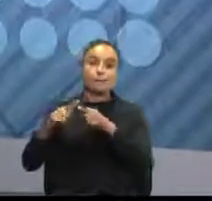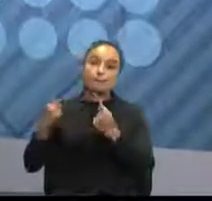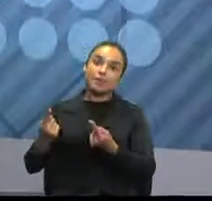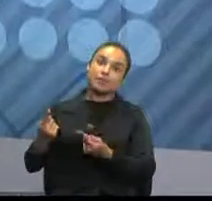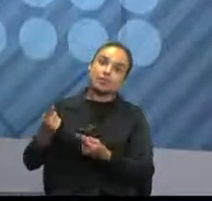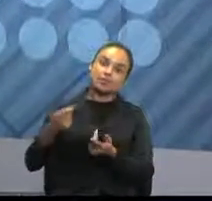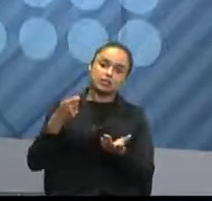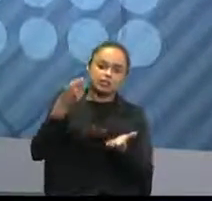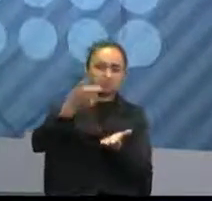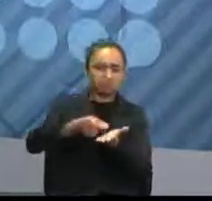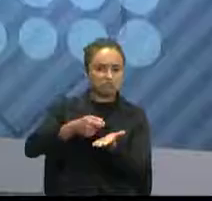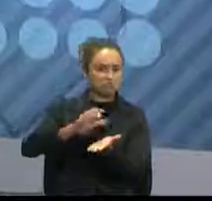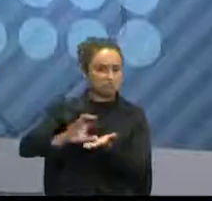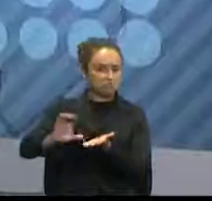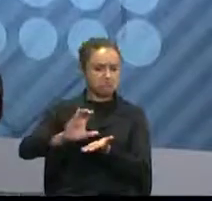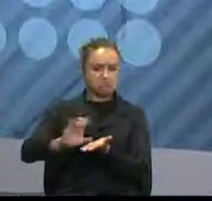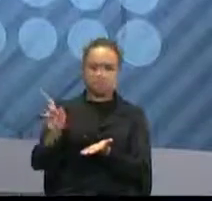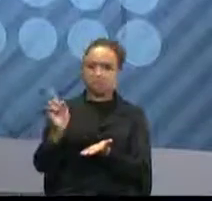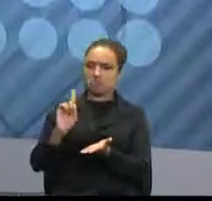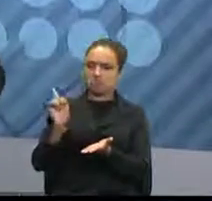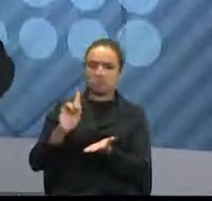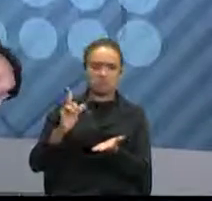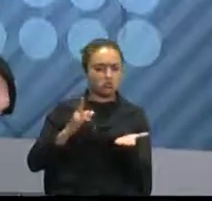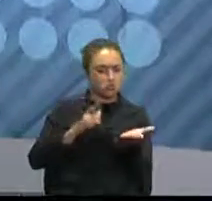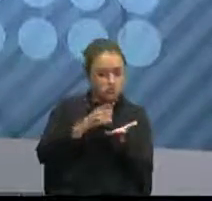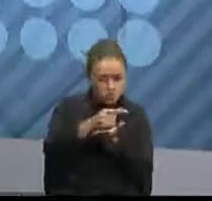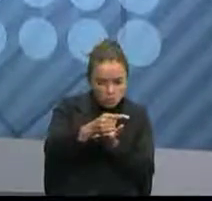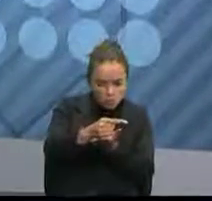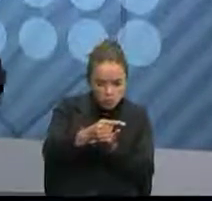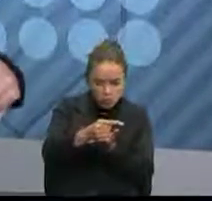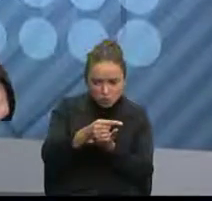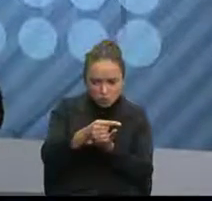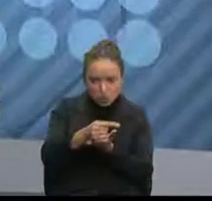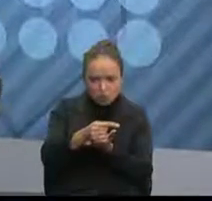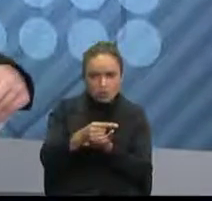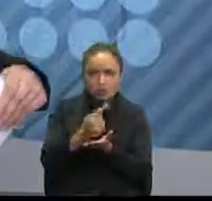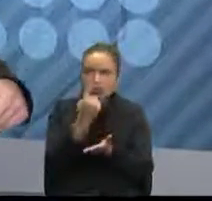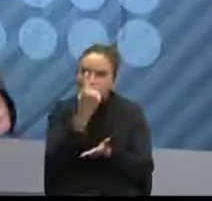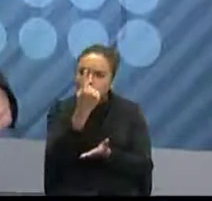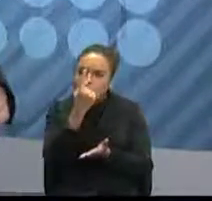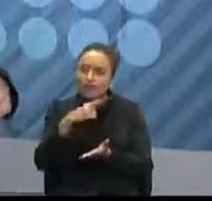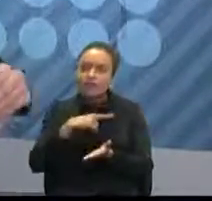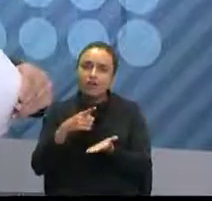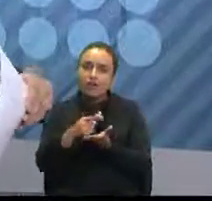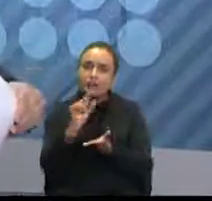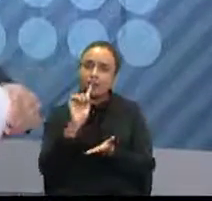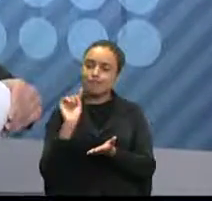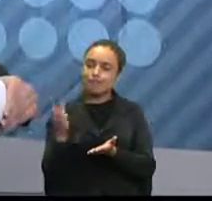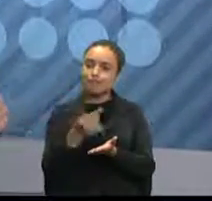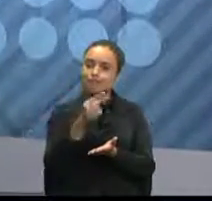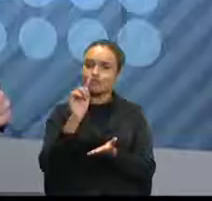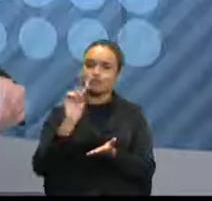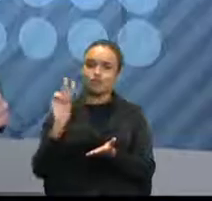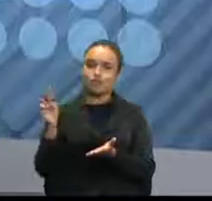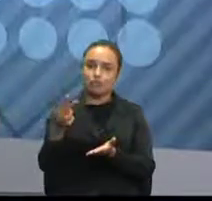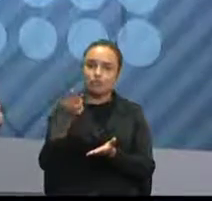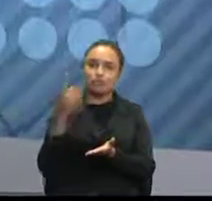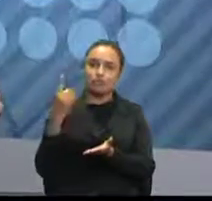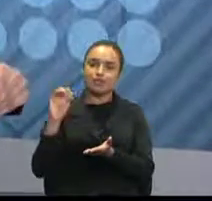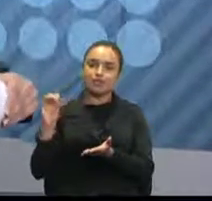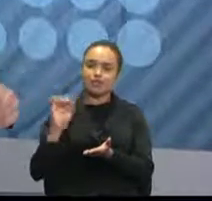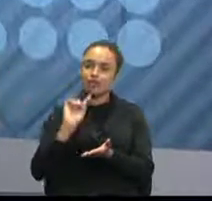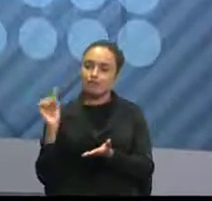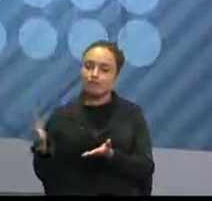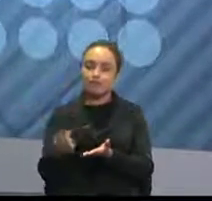investidores não compra uma ação que lhes comprou mil dois mil e dez mil 20 mil 100 mil acções da empresa no dia que a pessoa